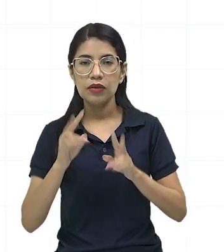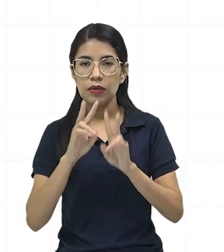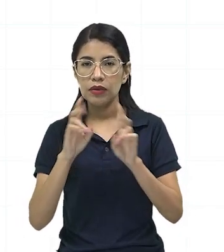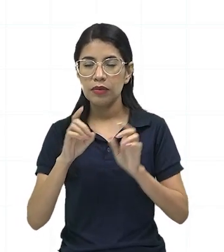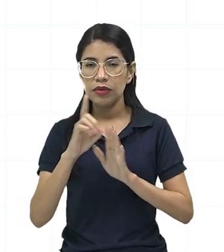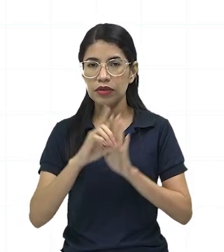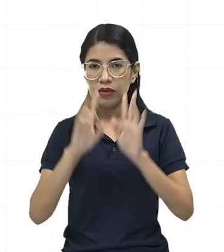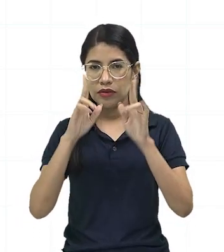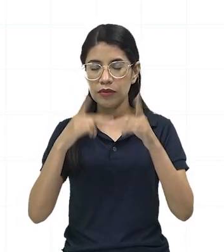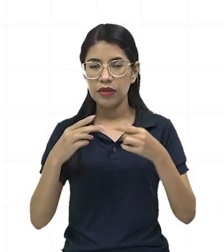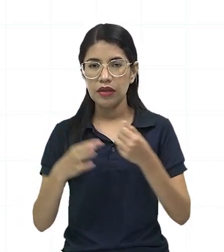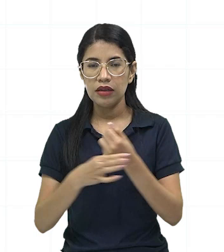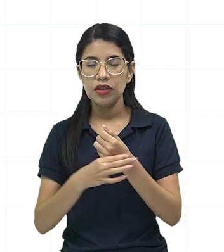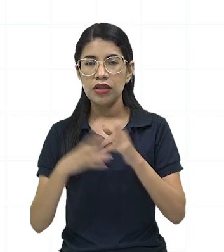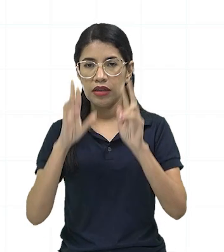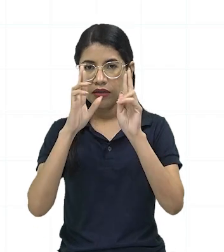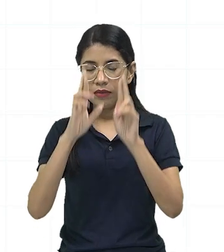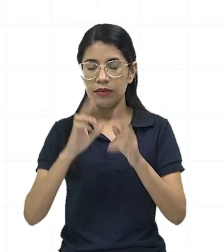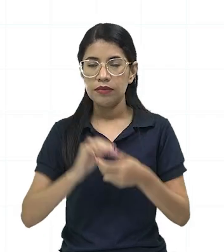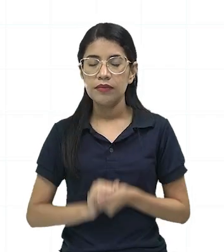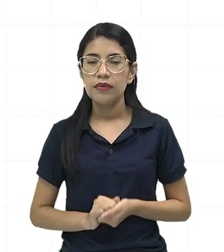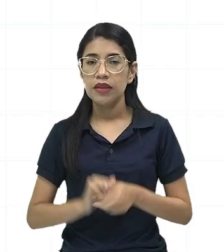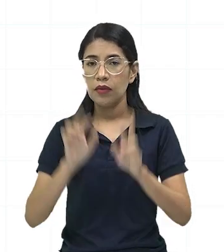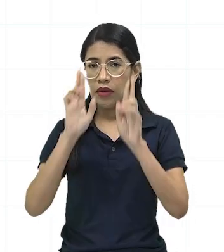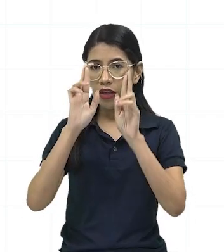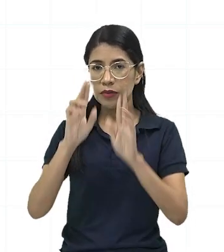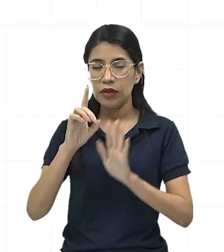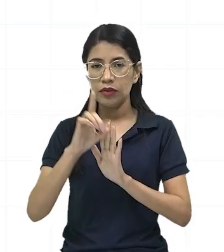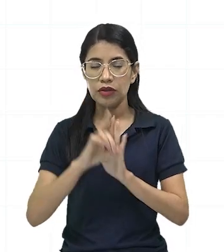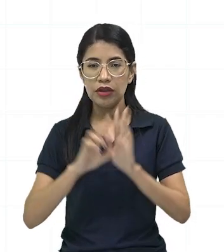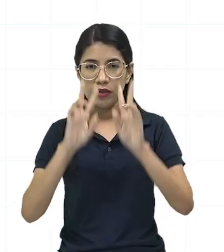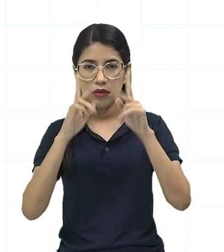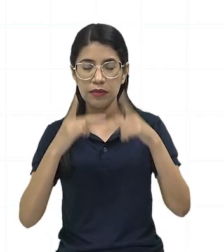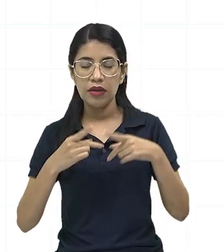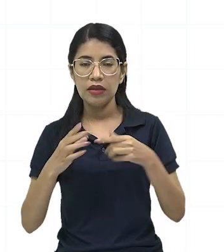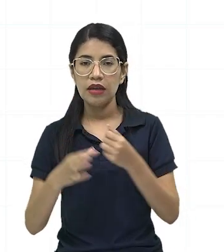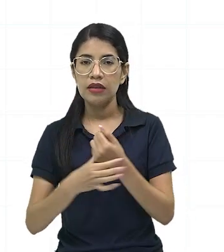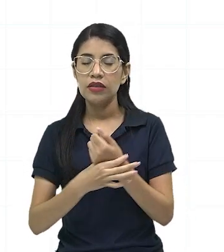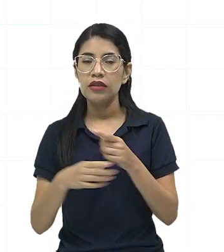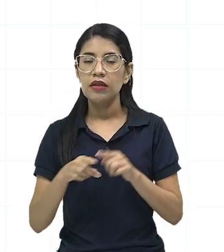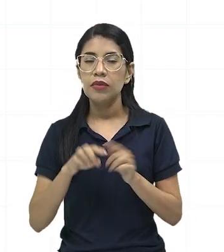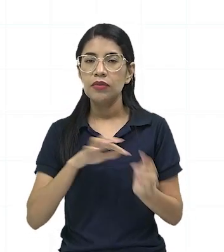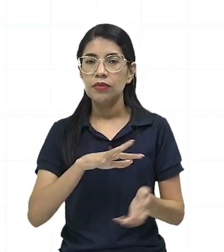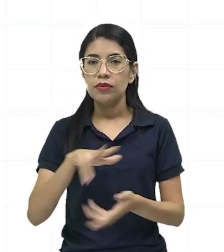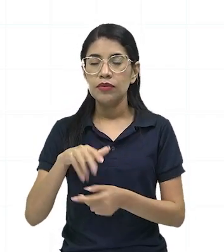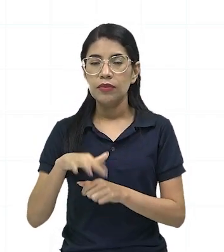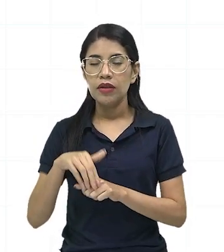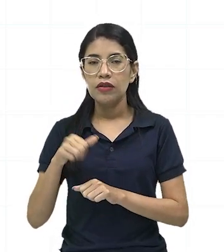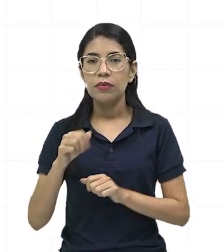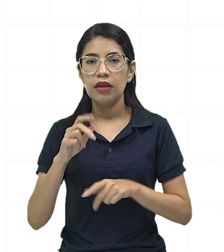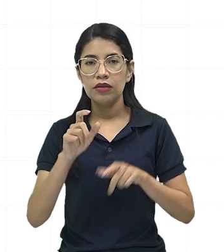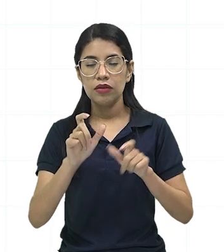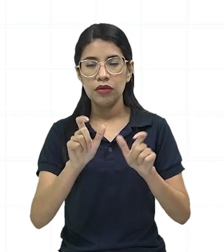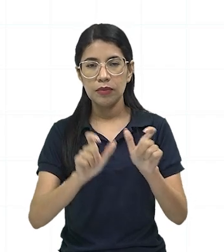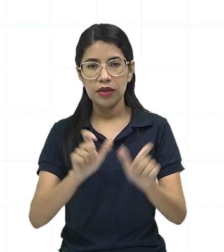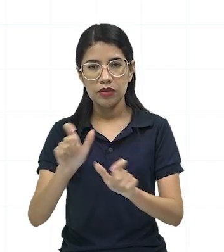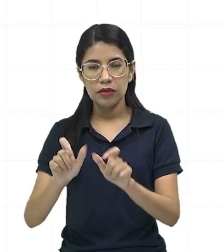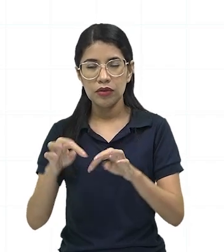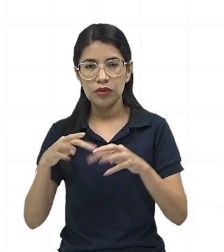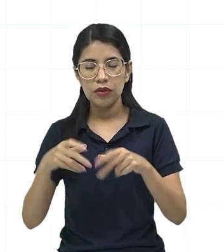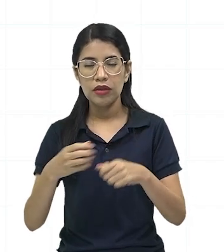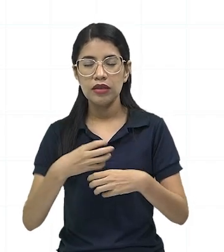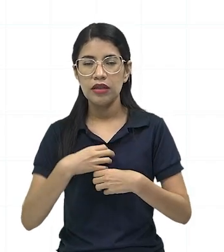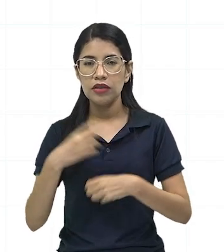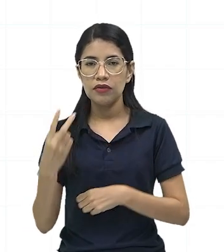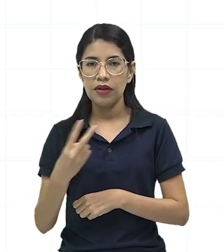sejam respeitados. Afinal, quando respeitamos os direitos humanos, estamos garantindo um mundo melhor para todos, onde cada pessoa se sente valorizada